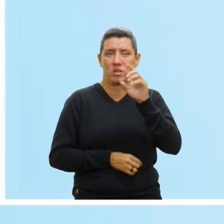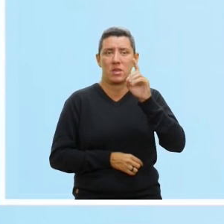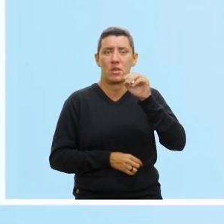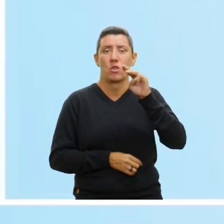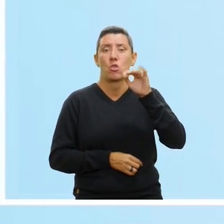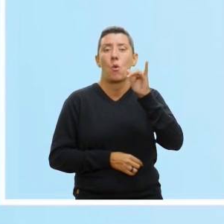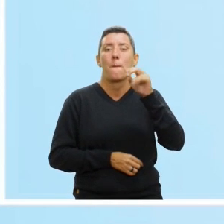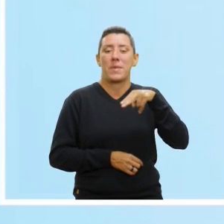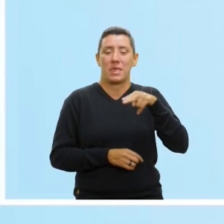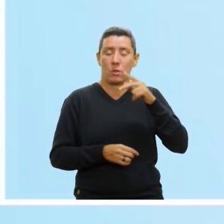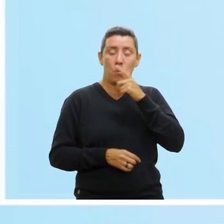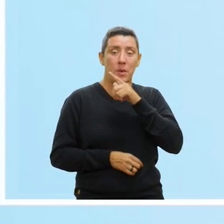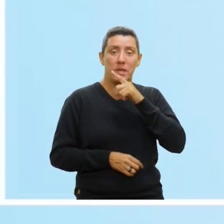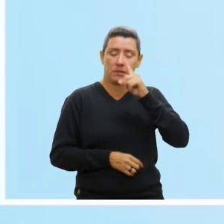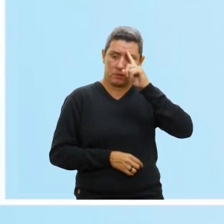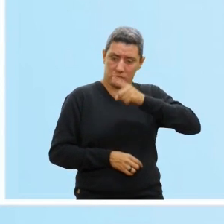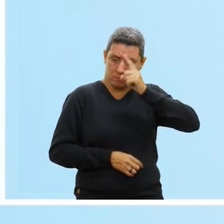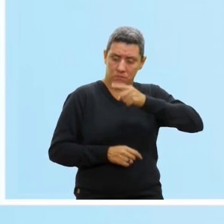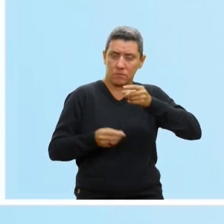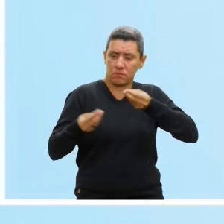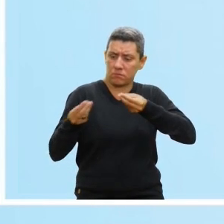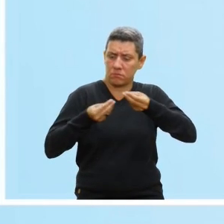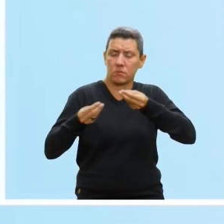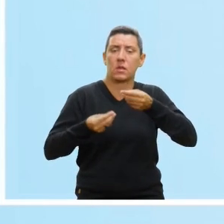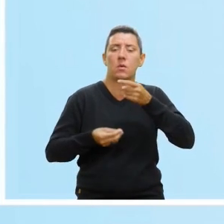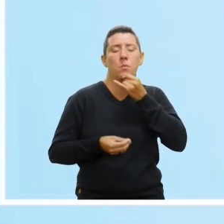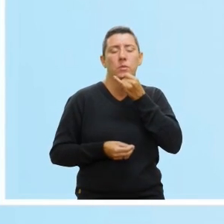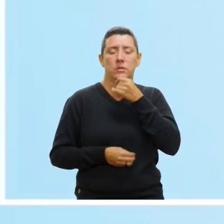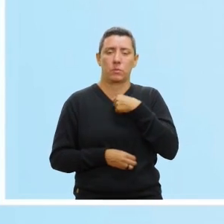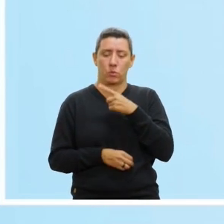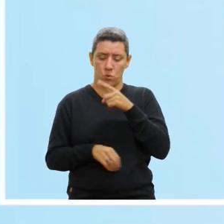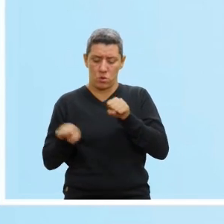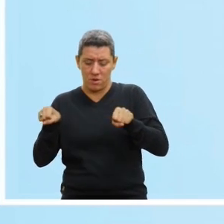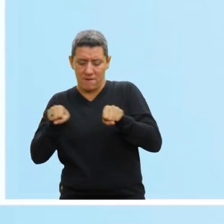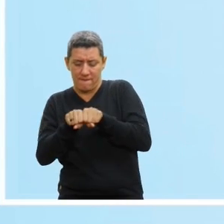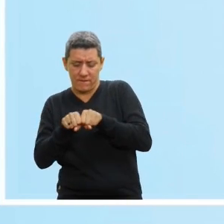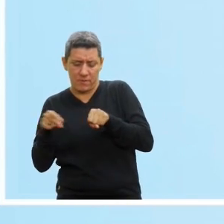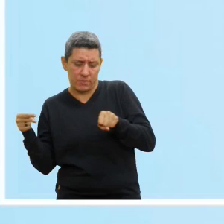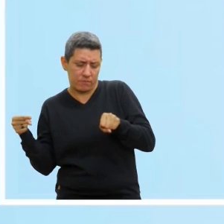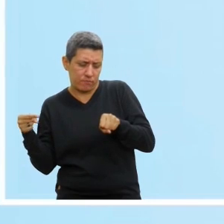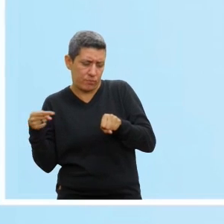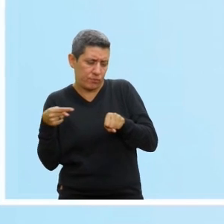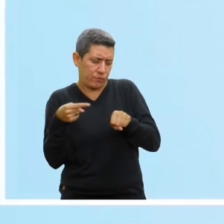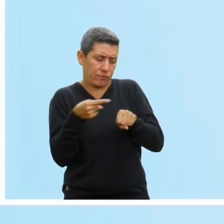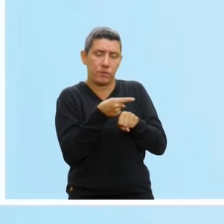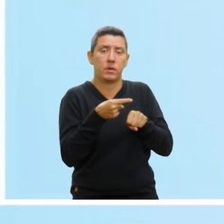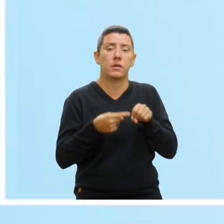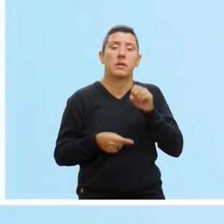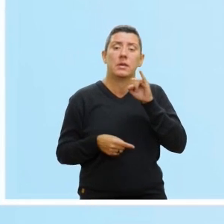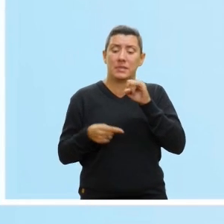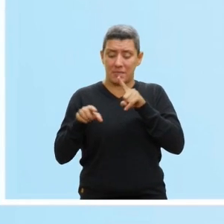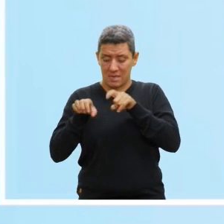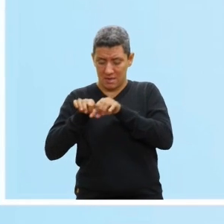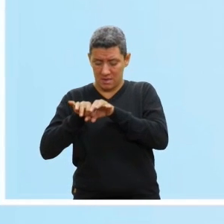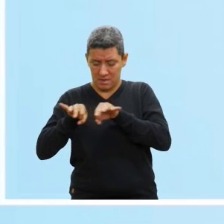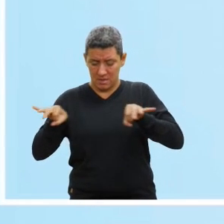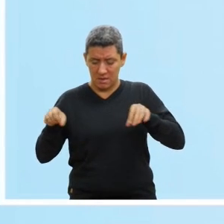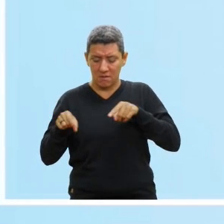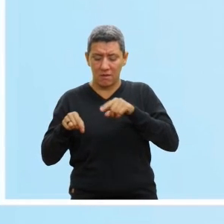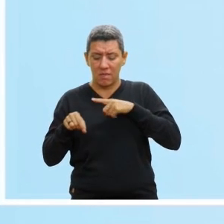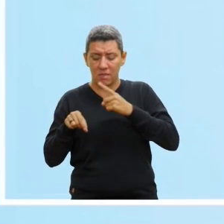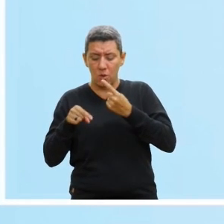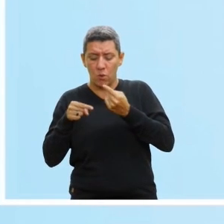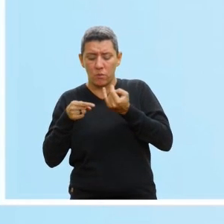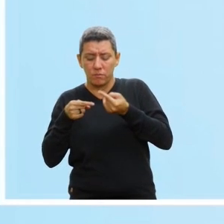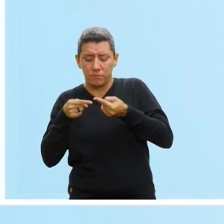função do OTDR é você envia um sinal na fibra. Se você tiver qualquer rompimento na fibra, é